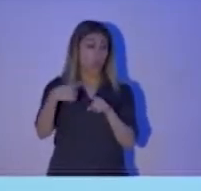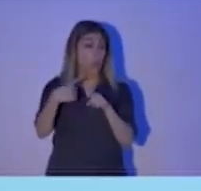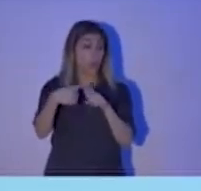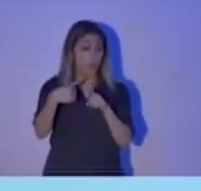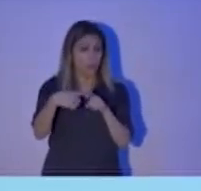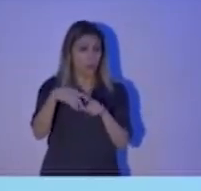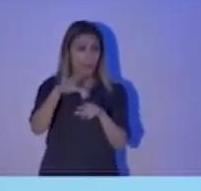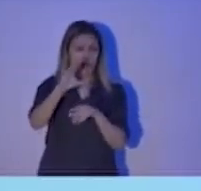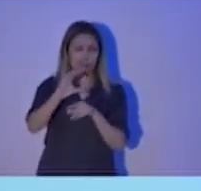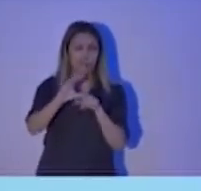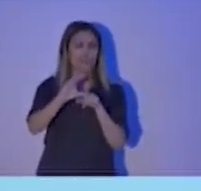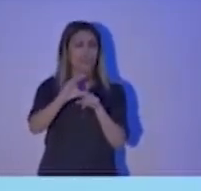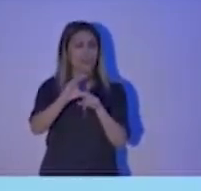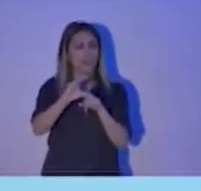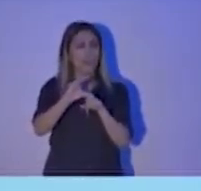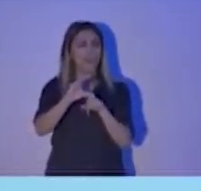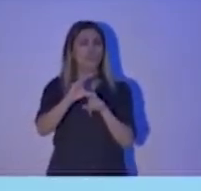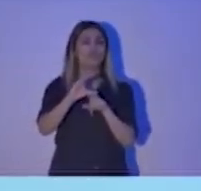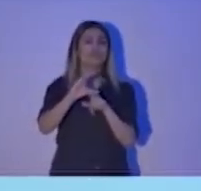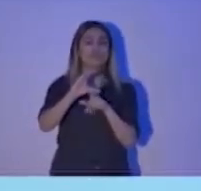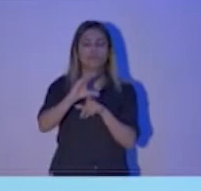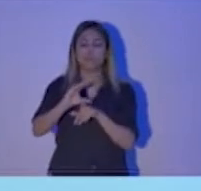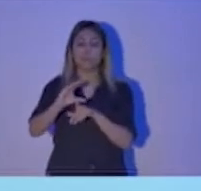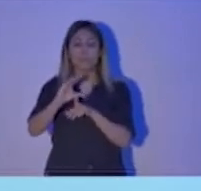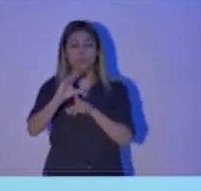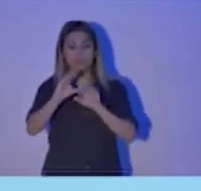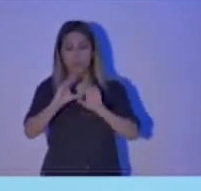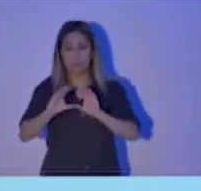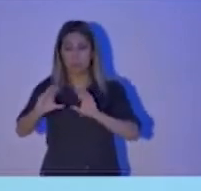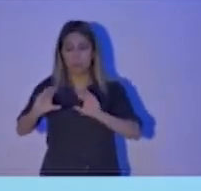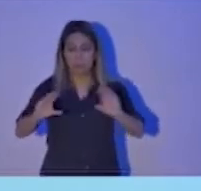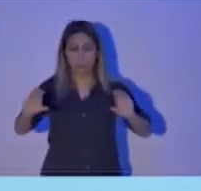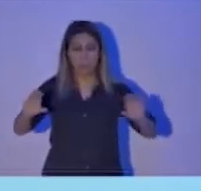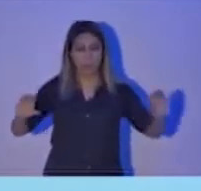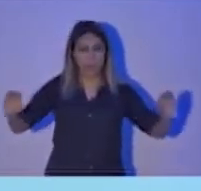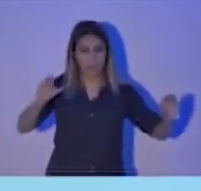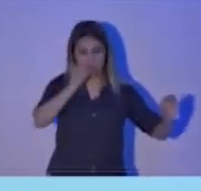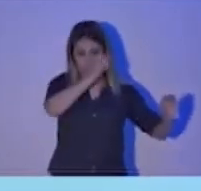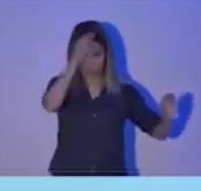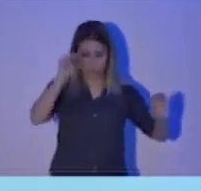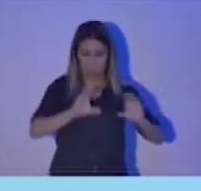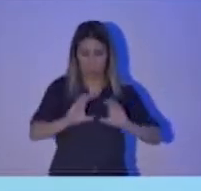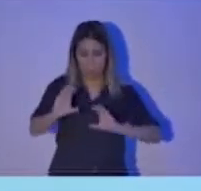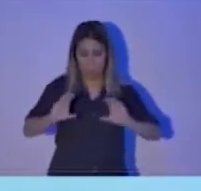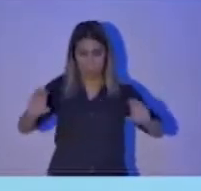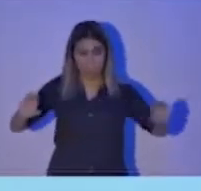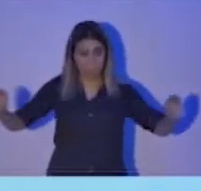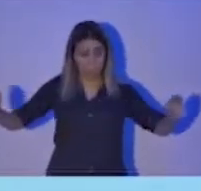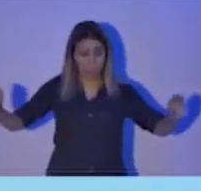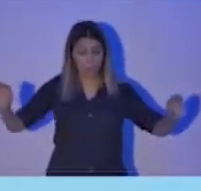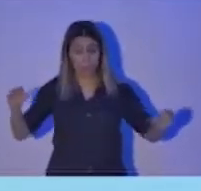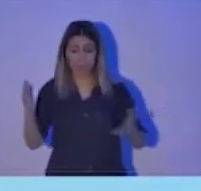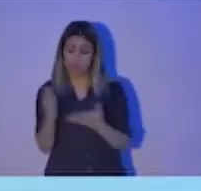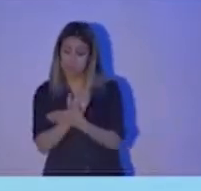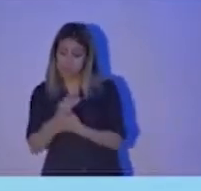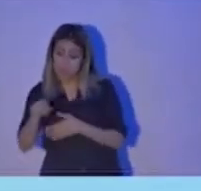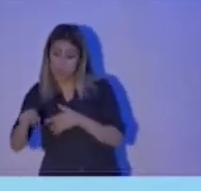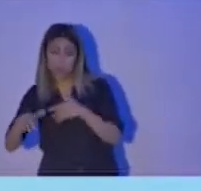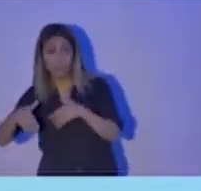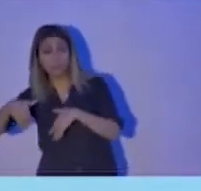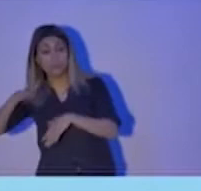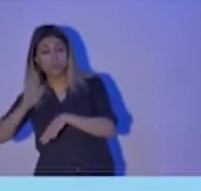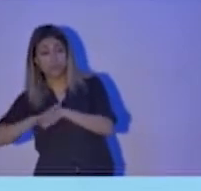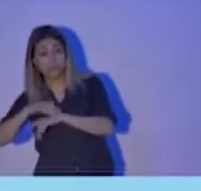conseguir. E alguns conseguem fazer mais, outros menos. Enquanto instituição, nós lutamos para que todos possam fazer mais. A